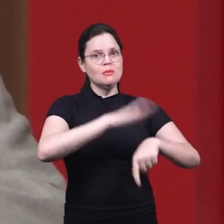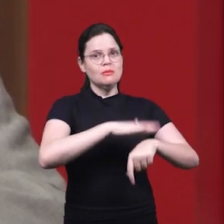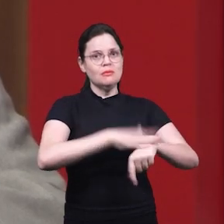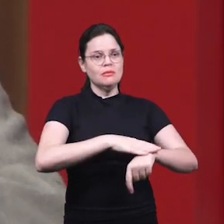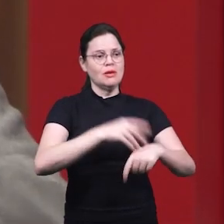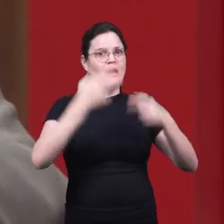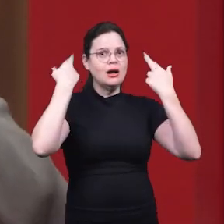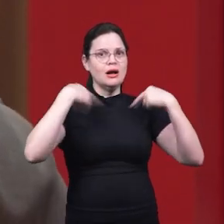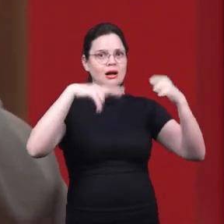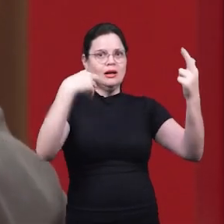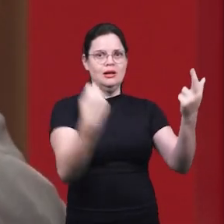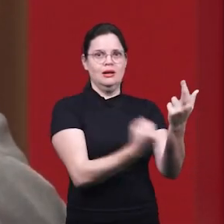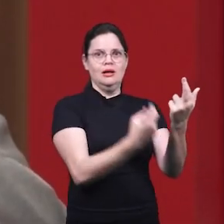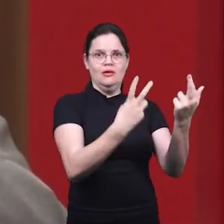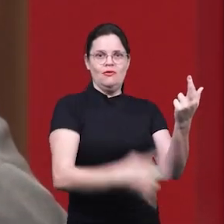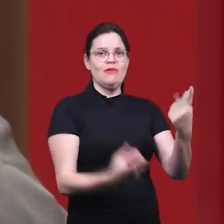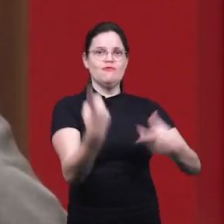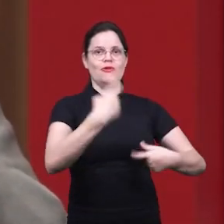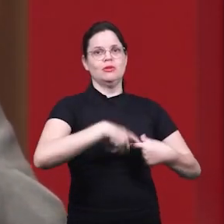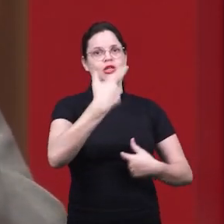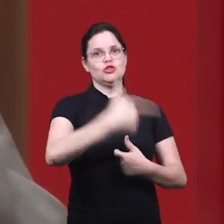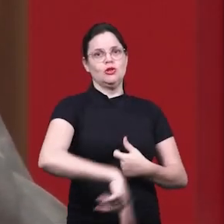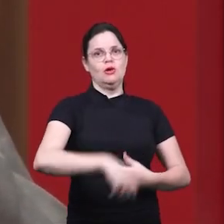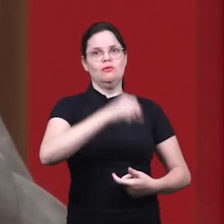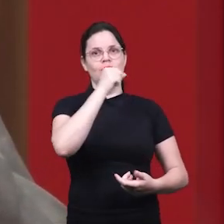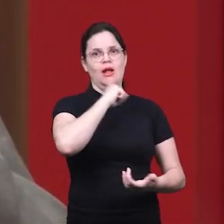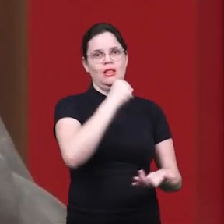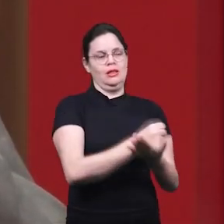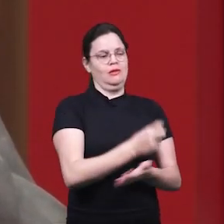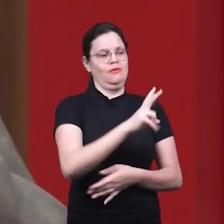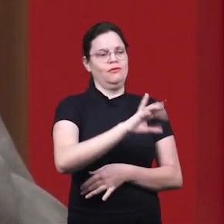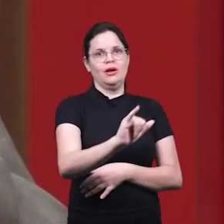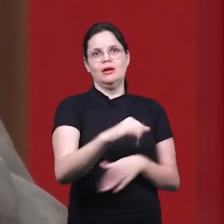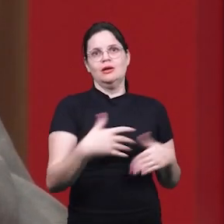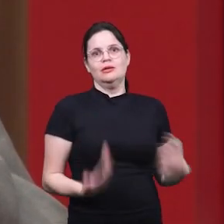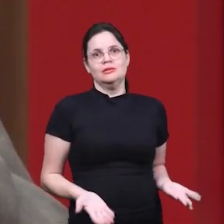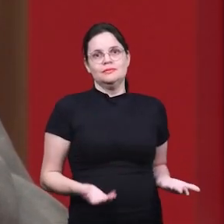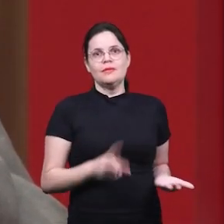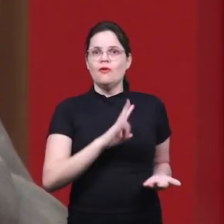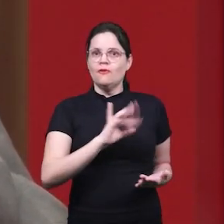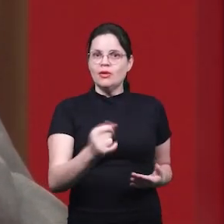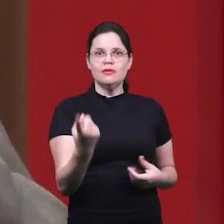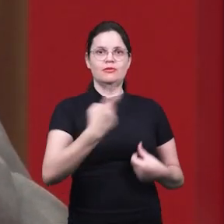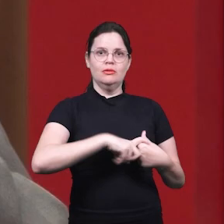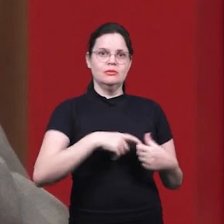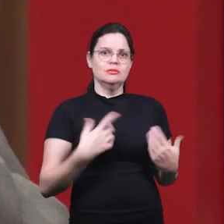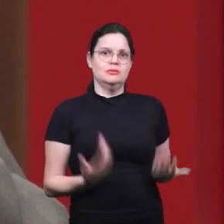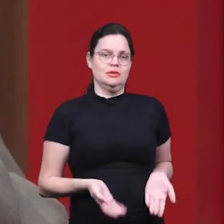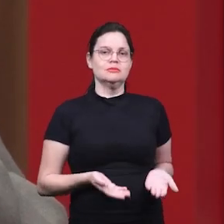começar a sacrificar sacrifício de animais. O que é sacrifício de animais? Velho Testamento.